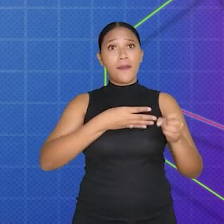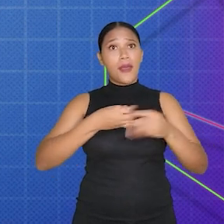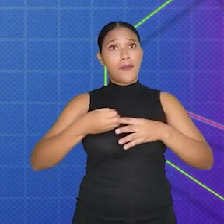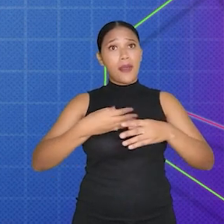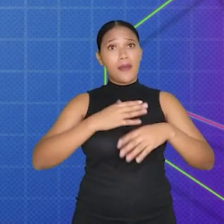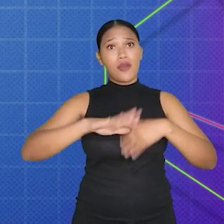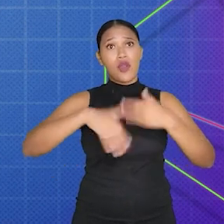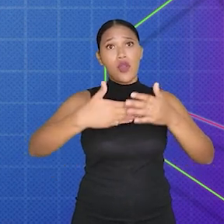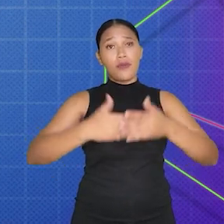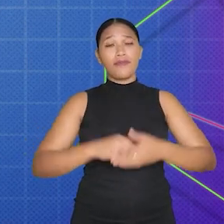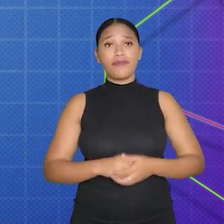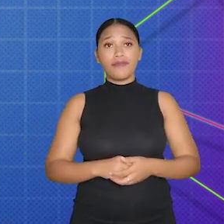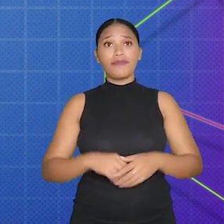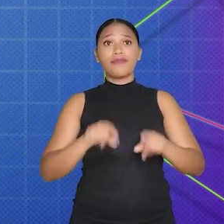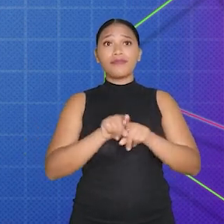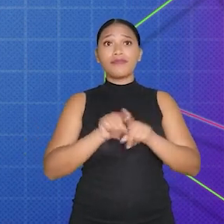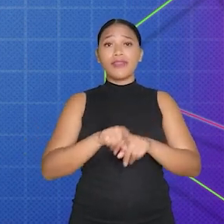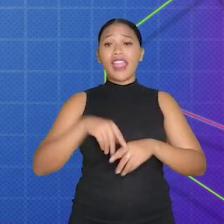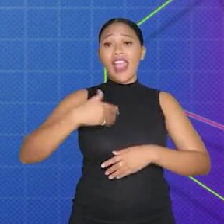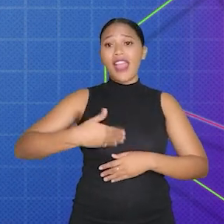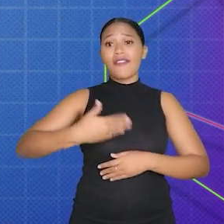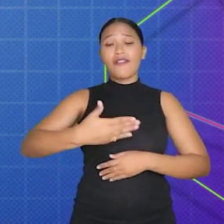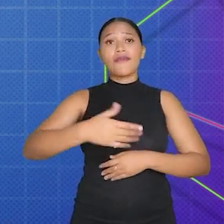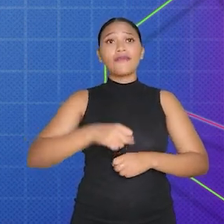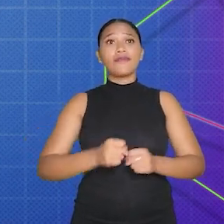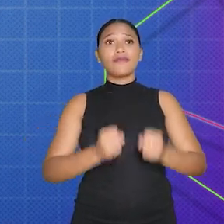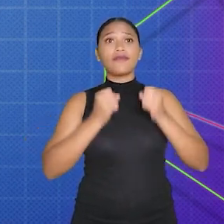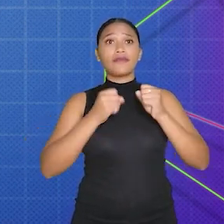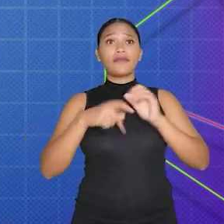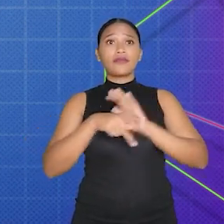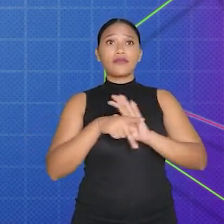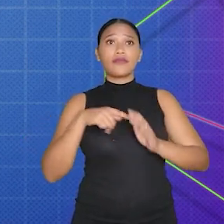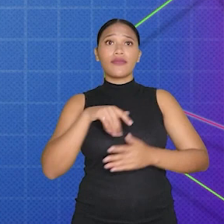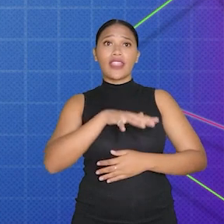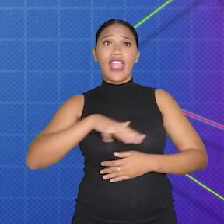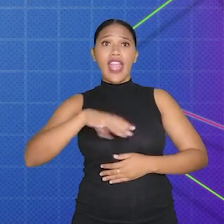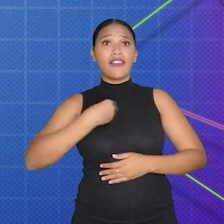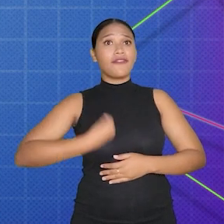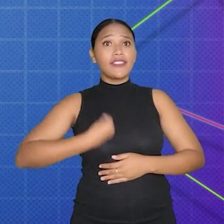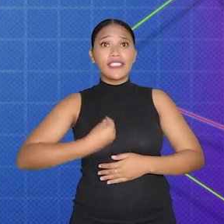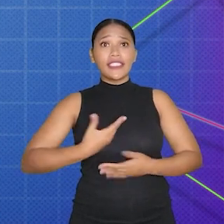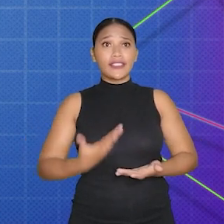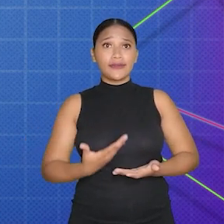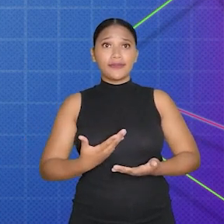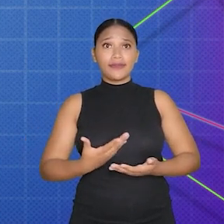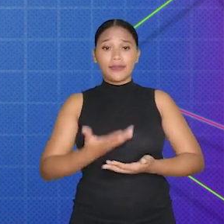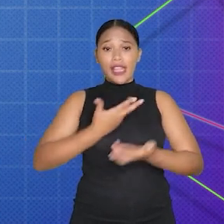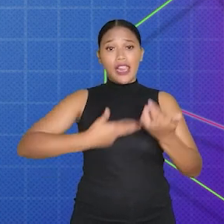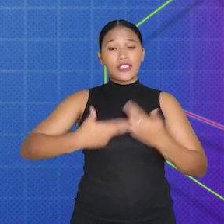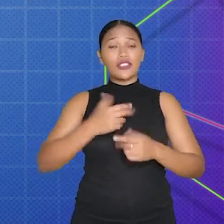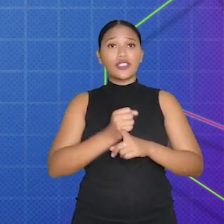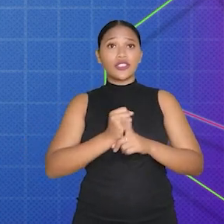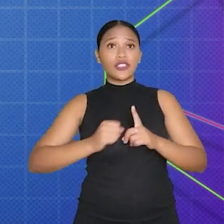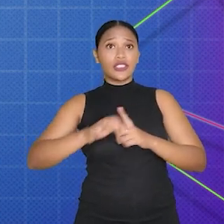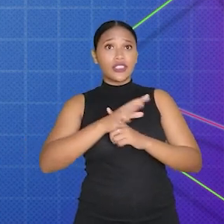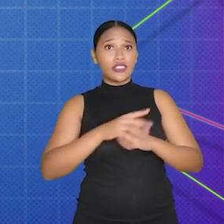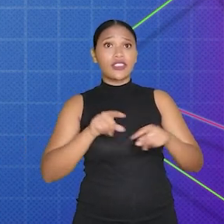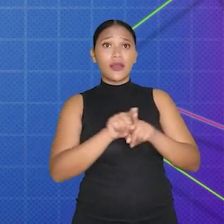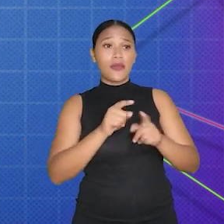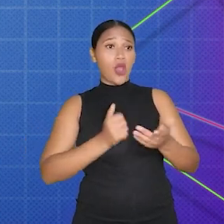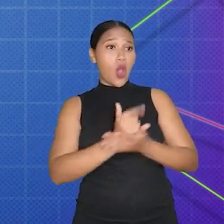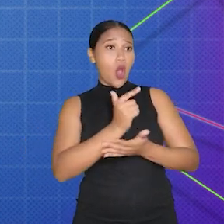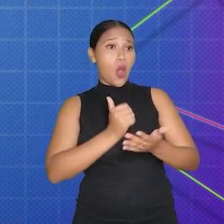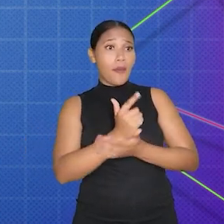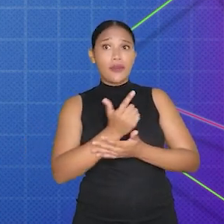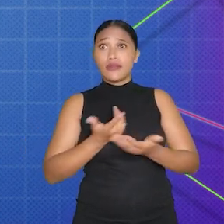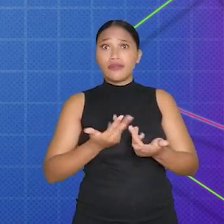mais inovadoras. Além disso, a digitalização está cada vez mais presente em todas as áreas da vida, desde as relações